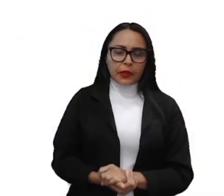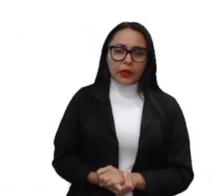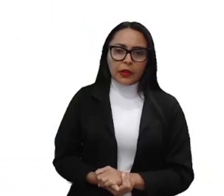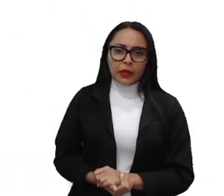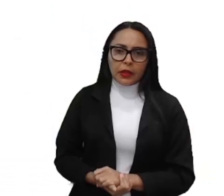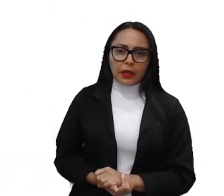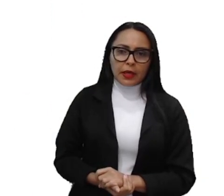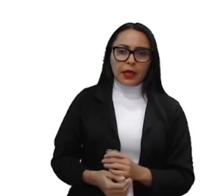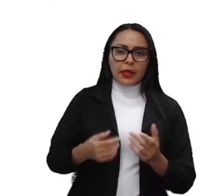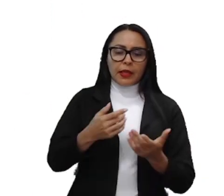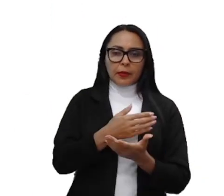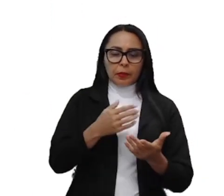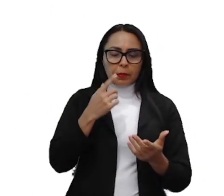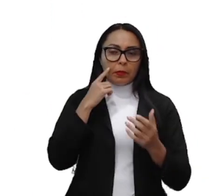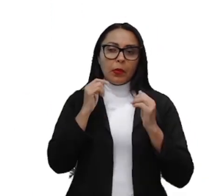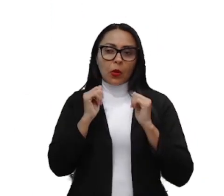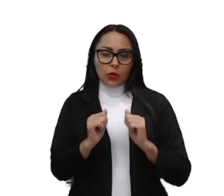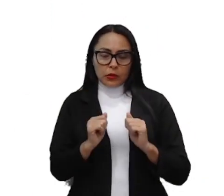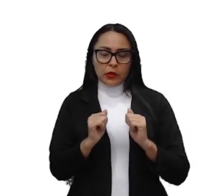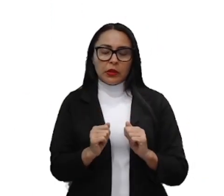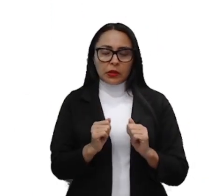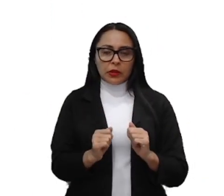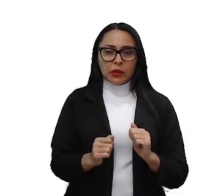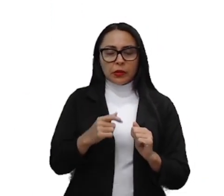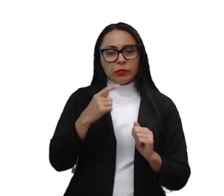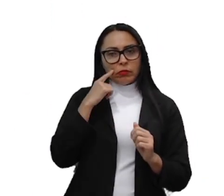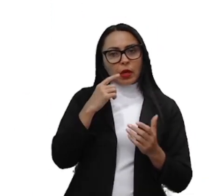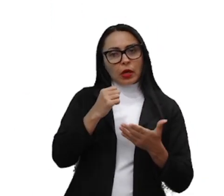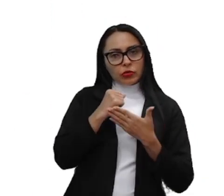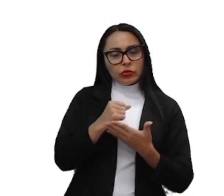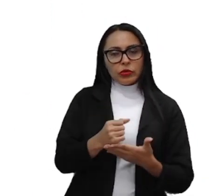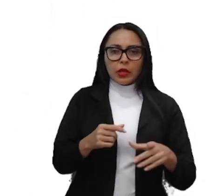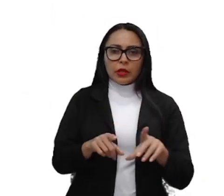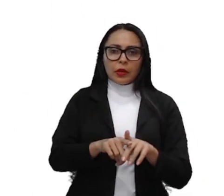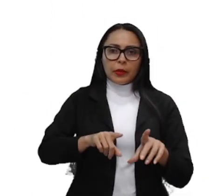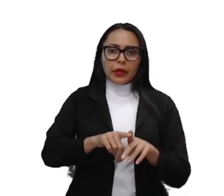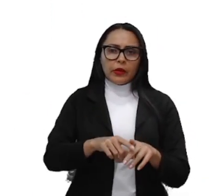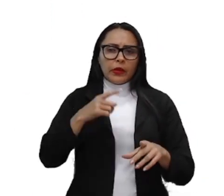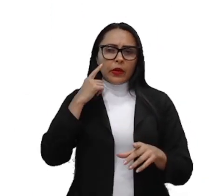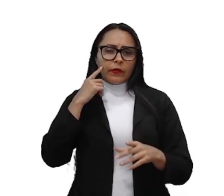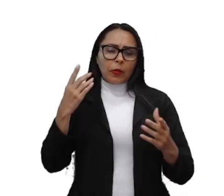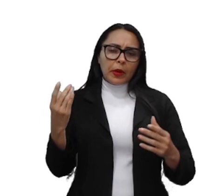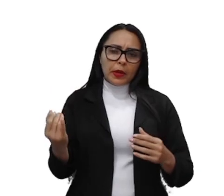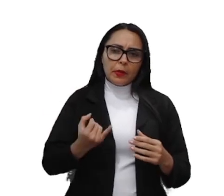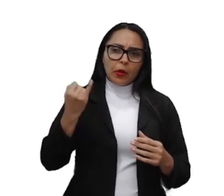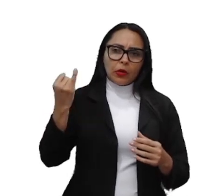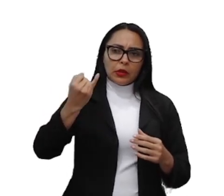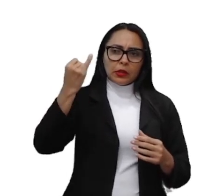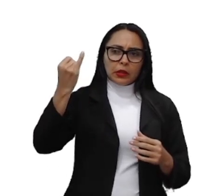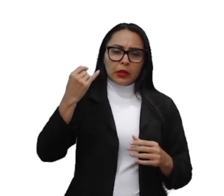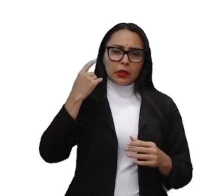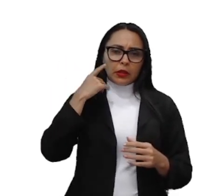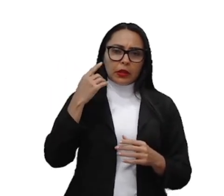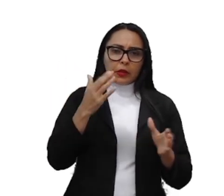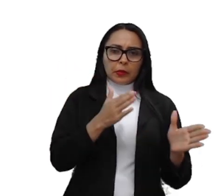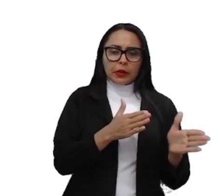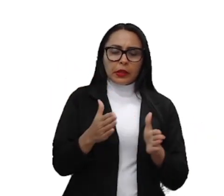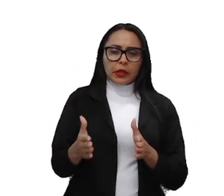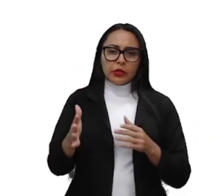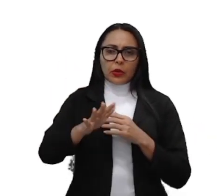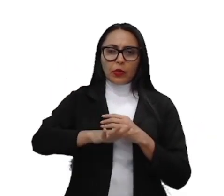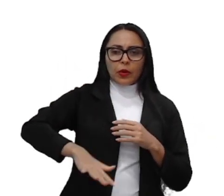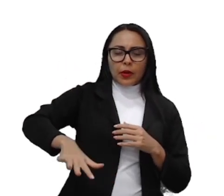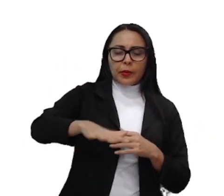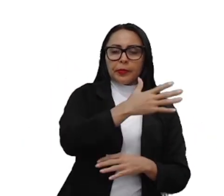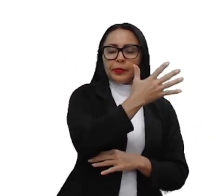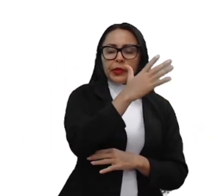reversa, ela pode contribuir de forma significativa para a questão ambiental, que é